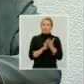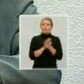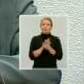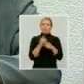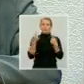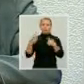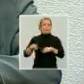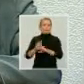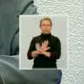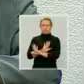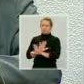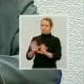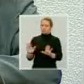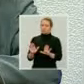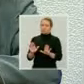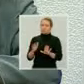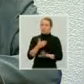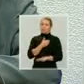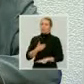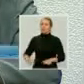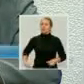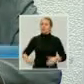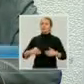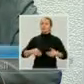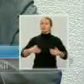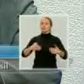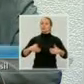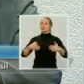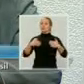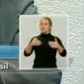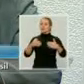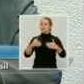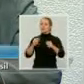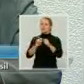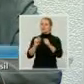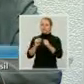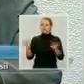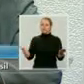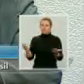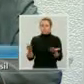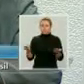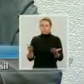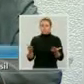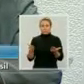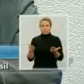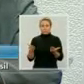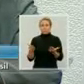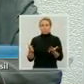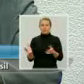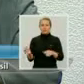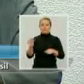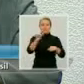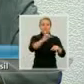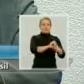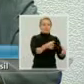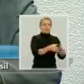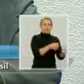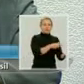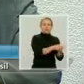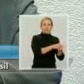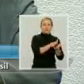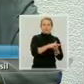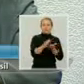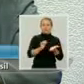contra a política que o MEC desenvolve, está desenvolvendo hoje, de descentralizar a produção braile.